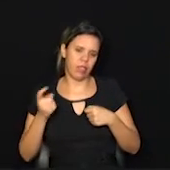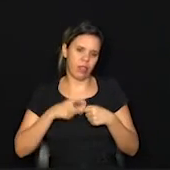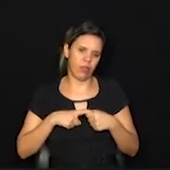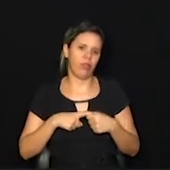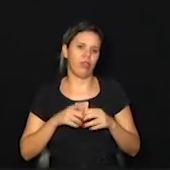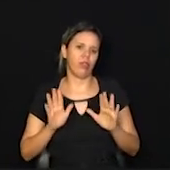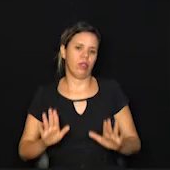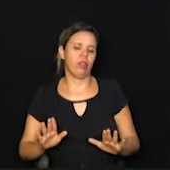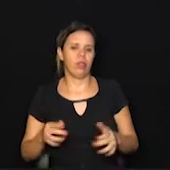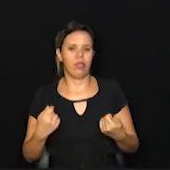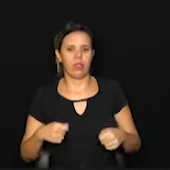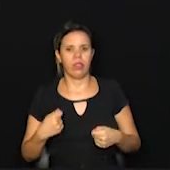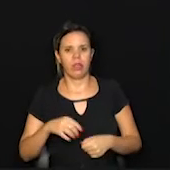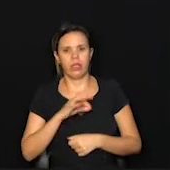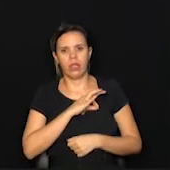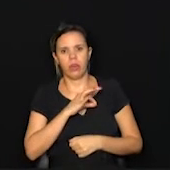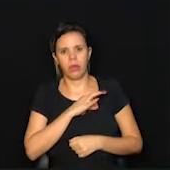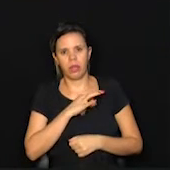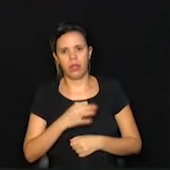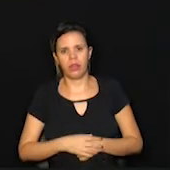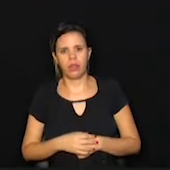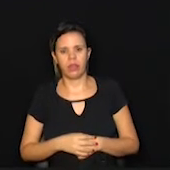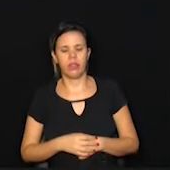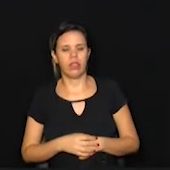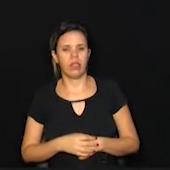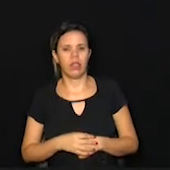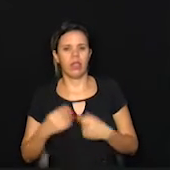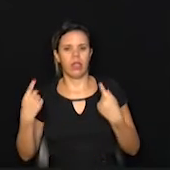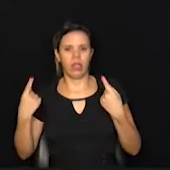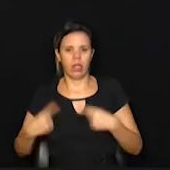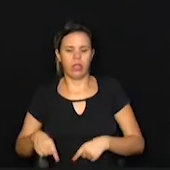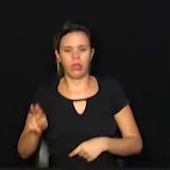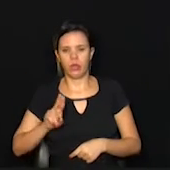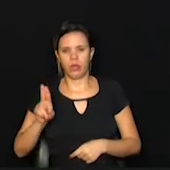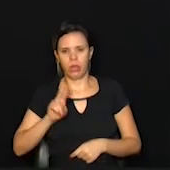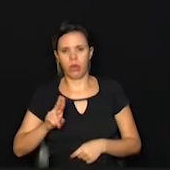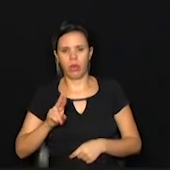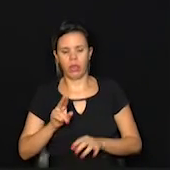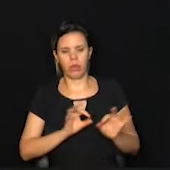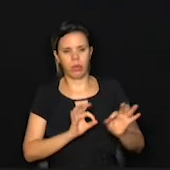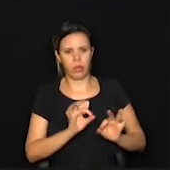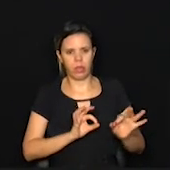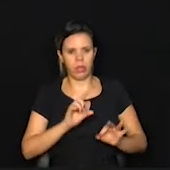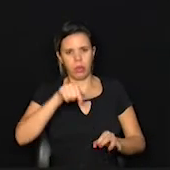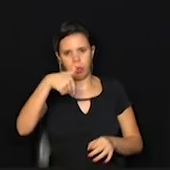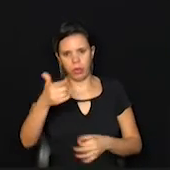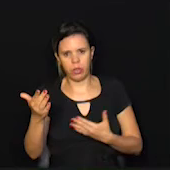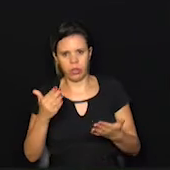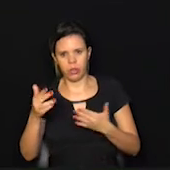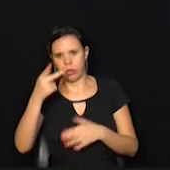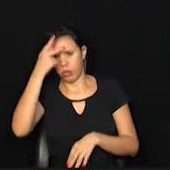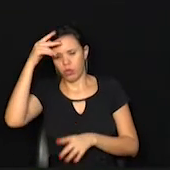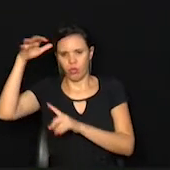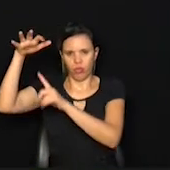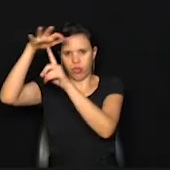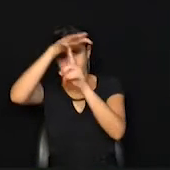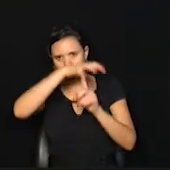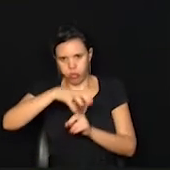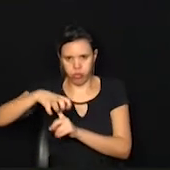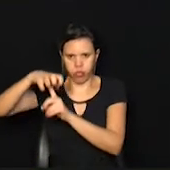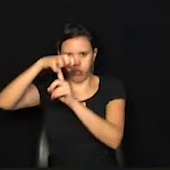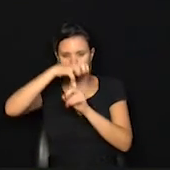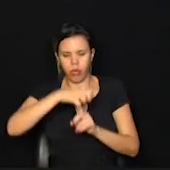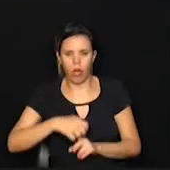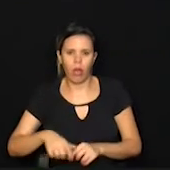porque você sabe que os militares atacaram o Araguaia primeiro com Tropas despreparados e depois foram com paraquedistas e com